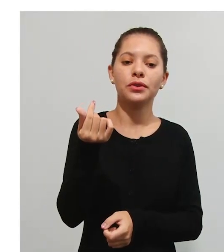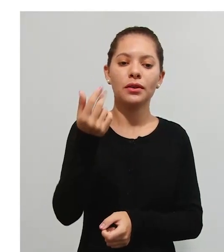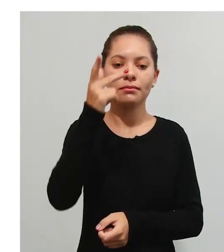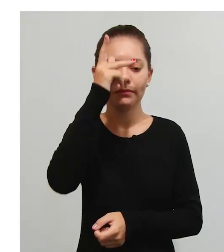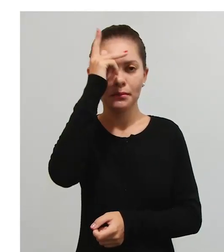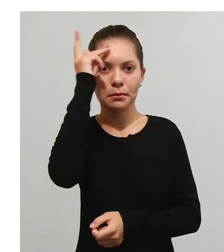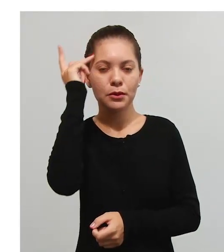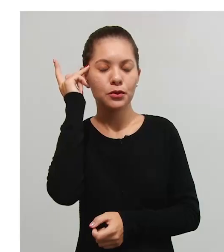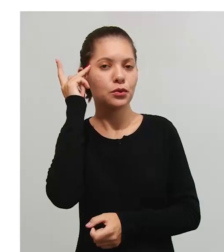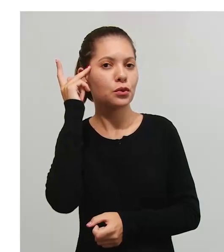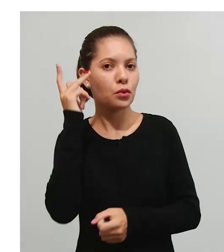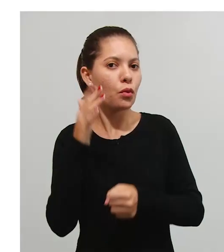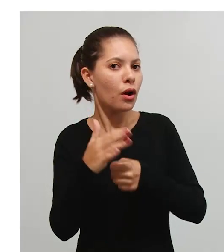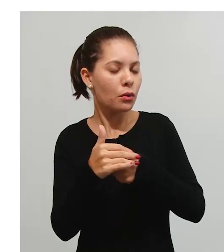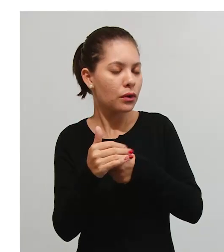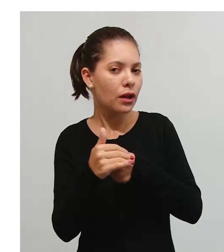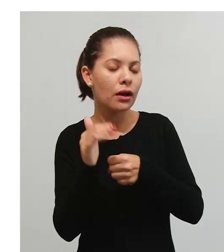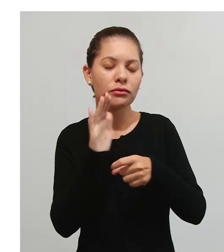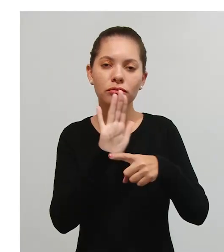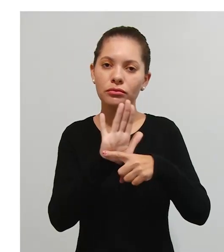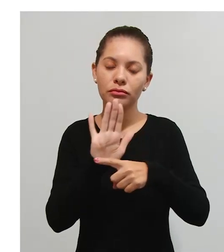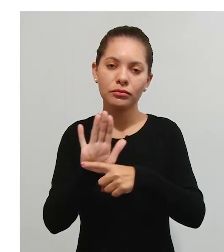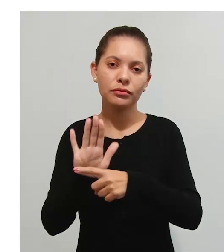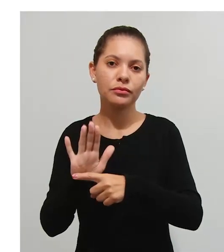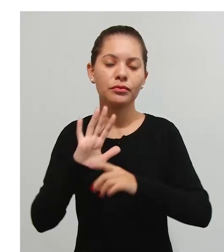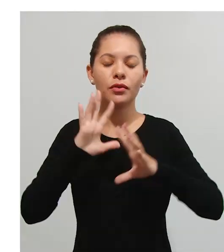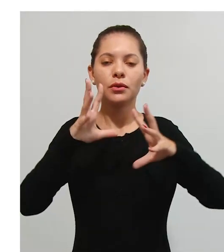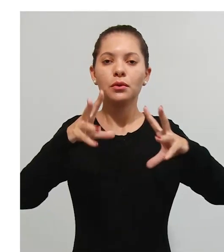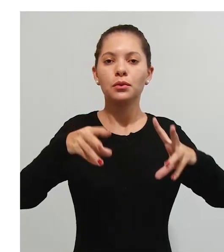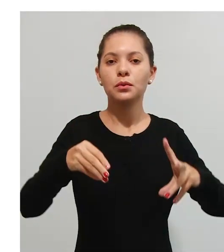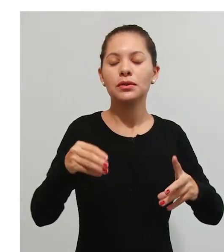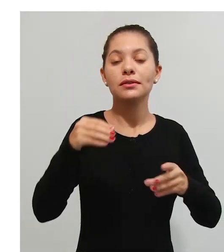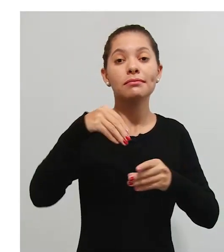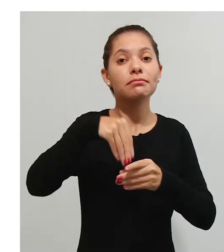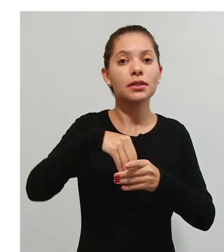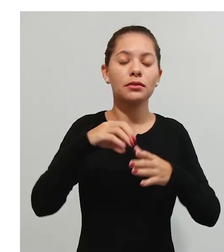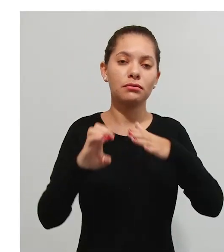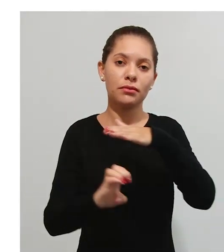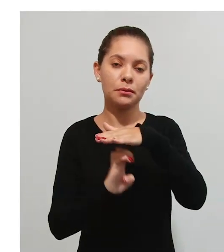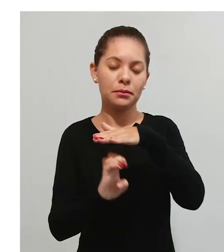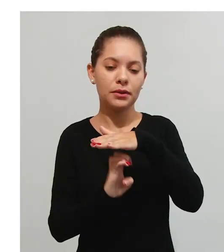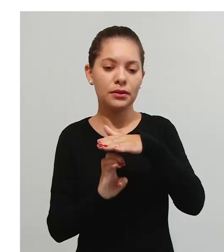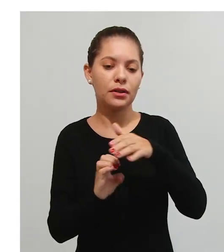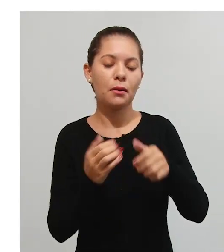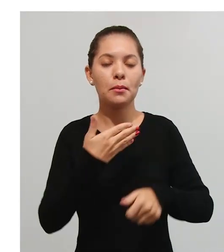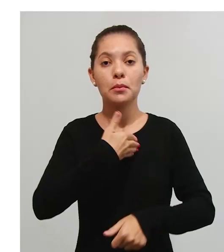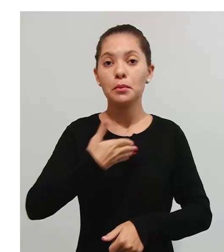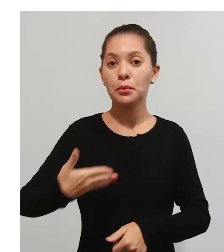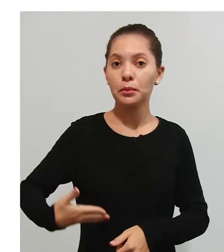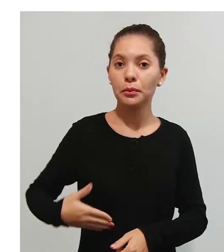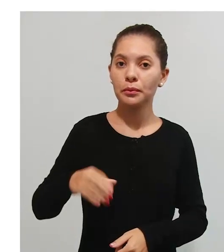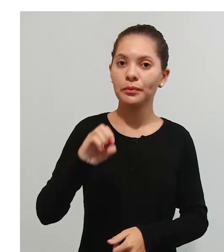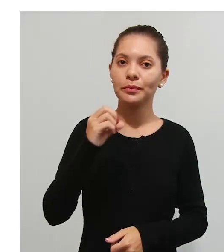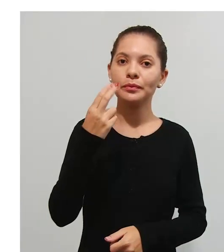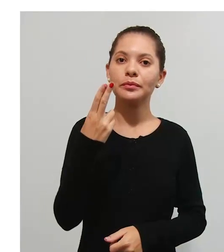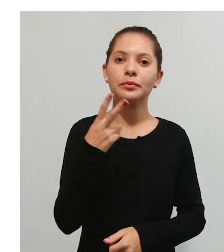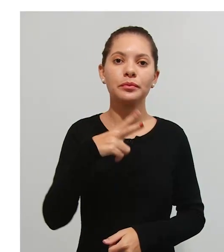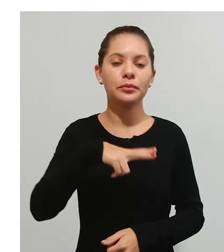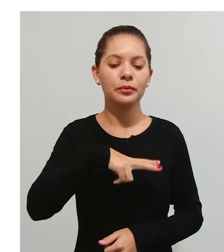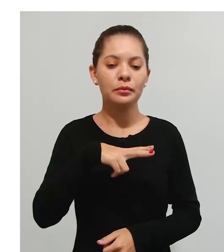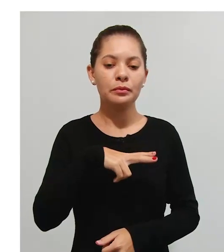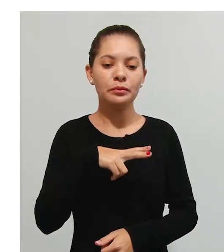e das pessoas. Tudo isso o administrador vai fazer dentro de uma organização, seja ela pública ou